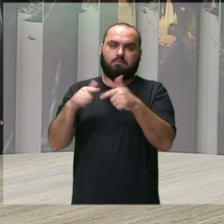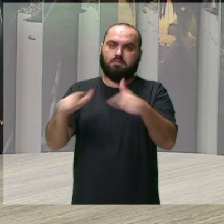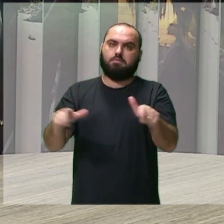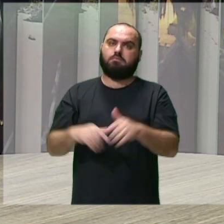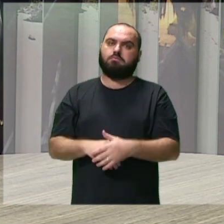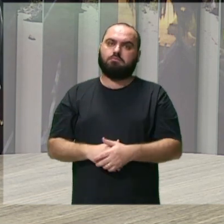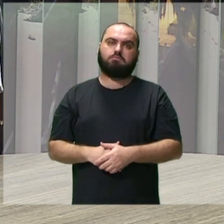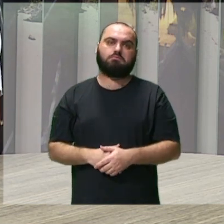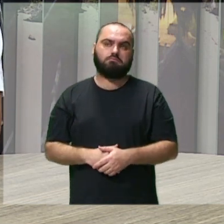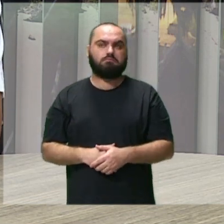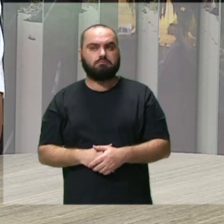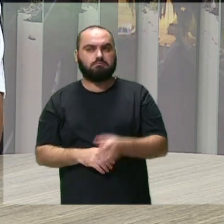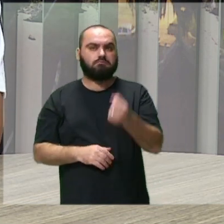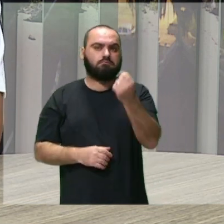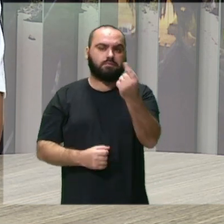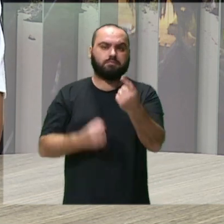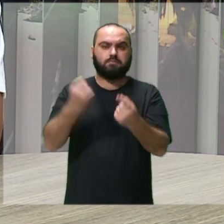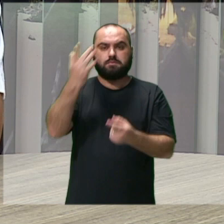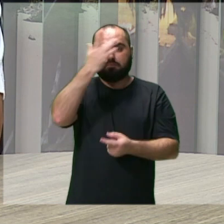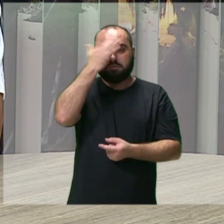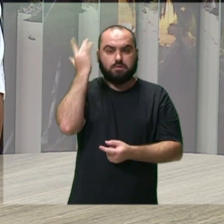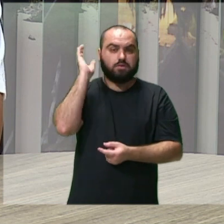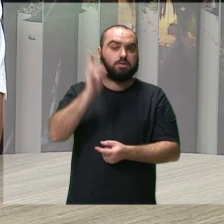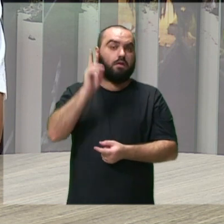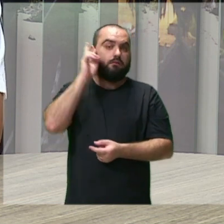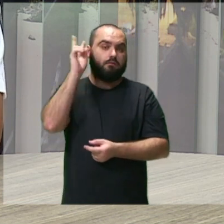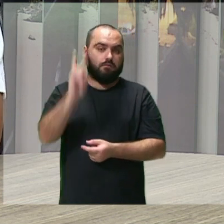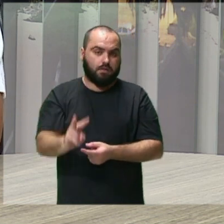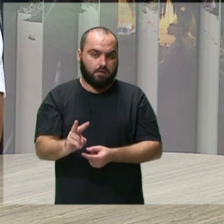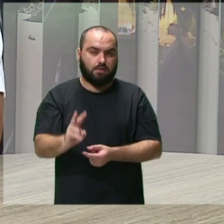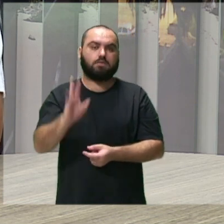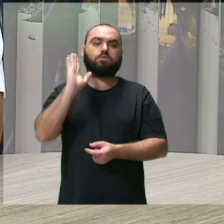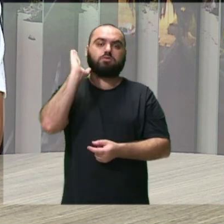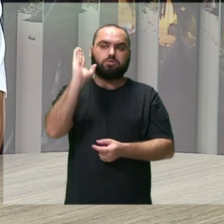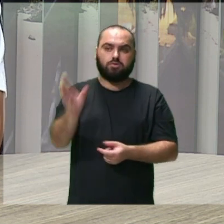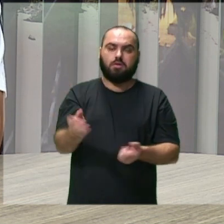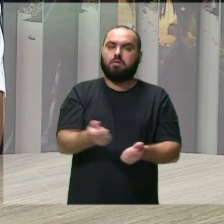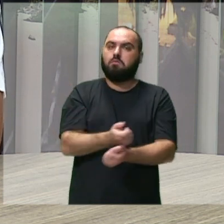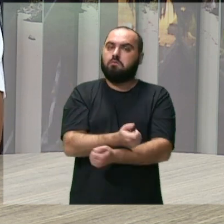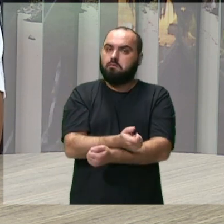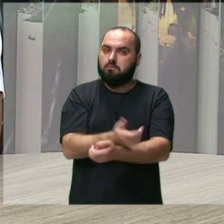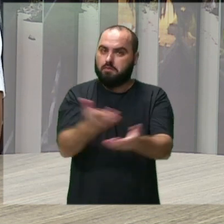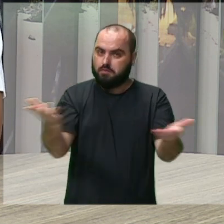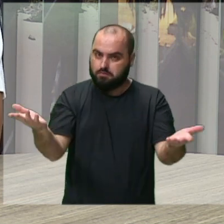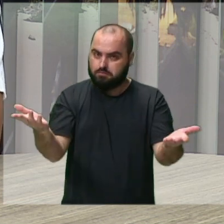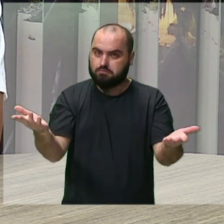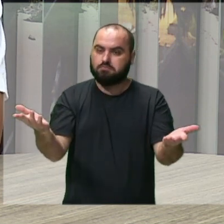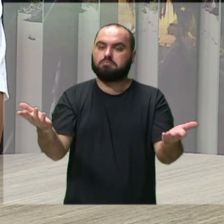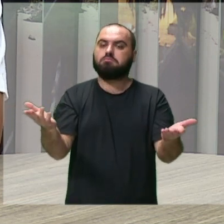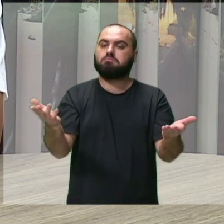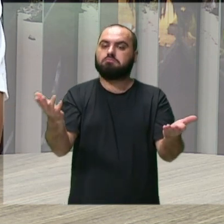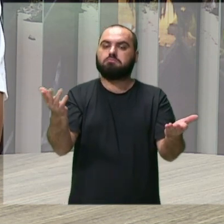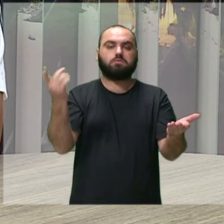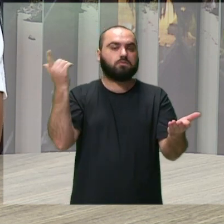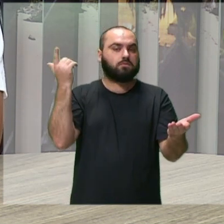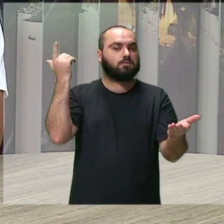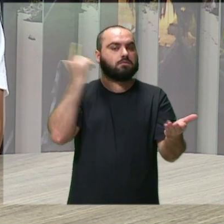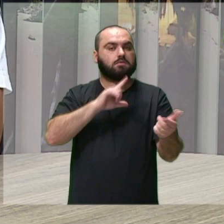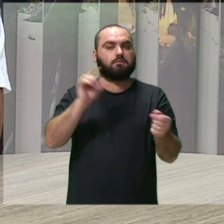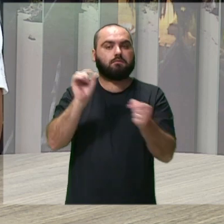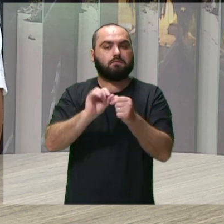está circulando, algumas pessoas já viram, já ofereci, inclusive, facilidades para que isso possa